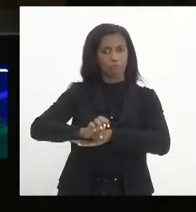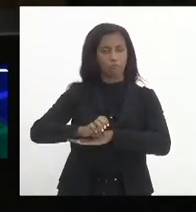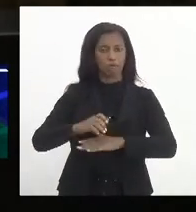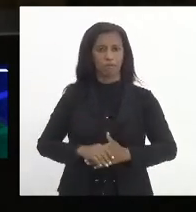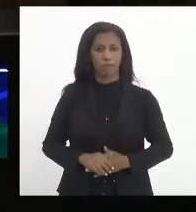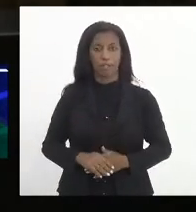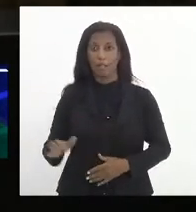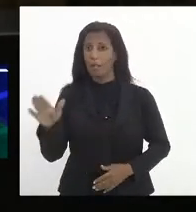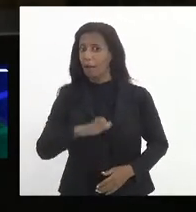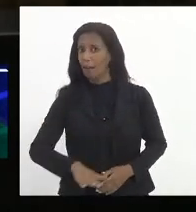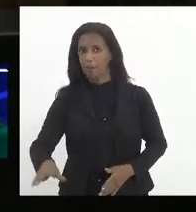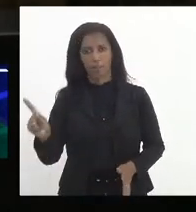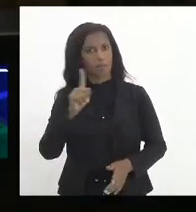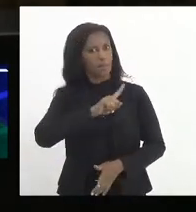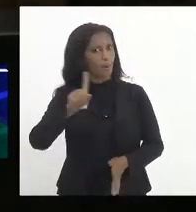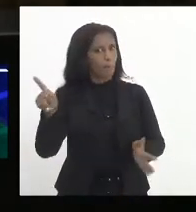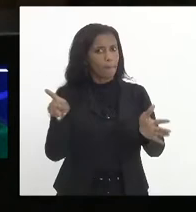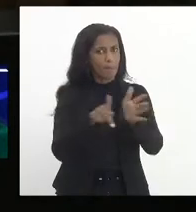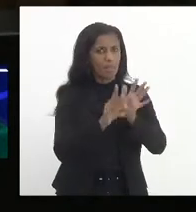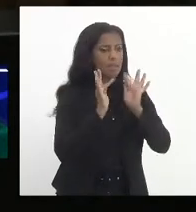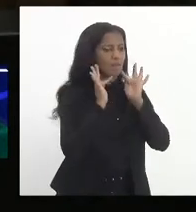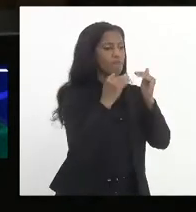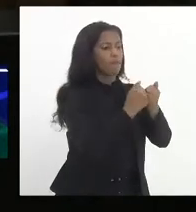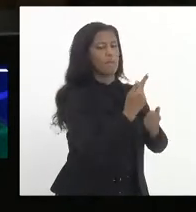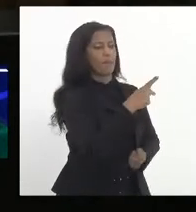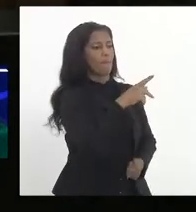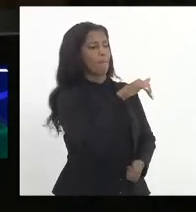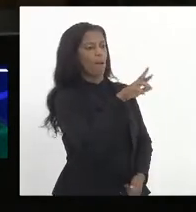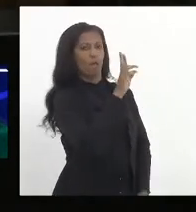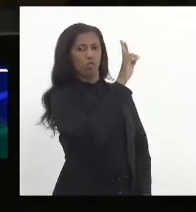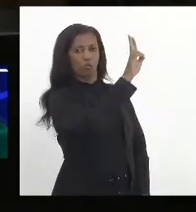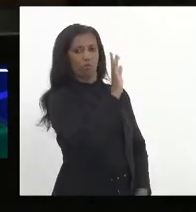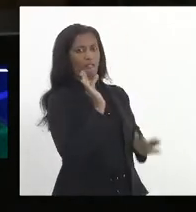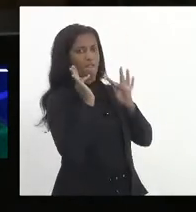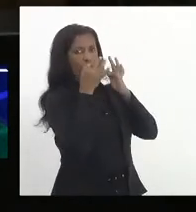as crianças não pertence aos pais e responsáveis